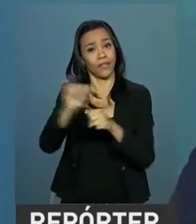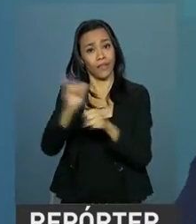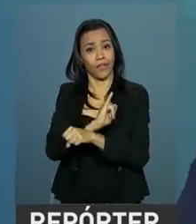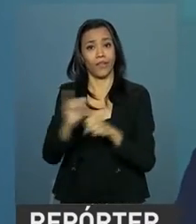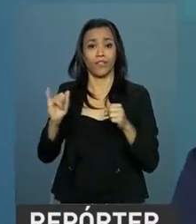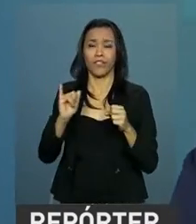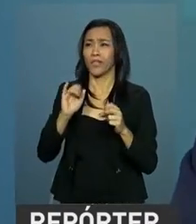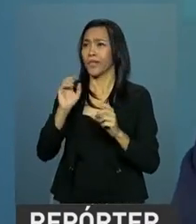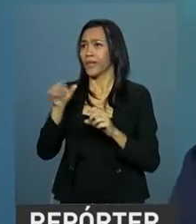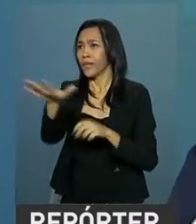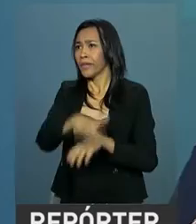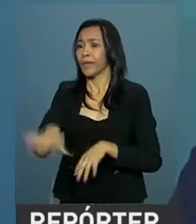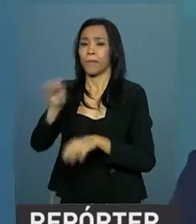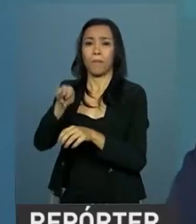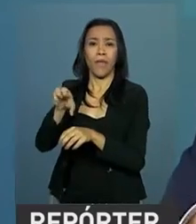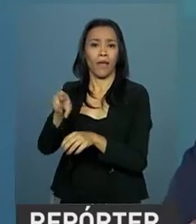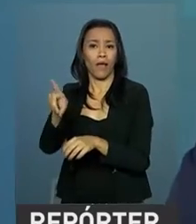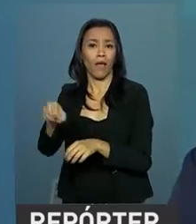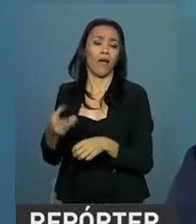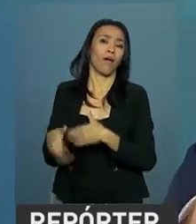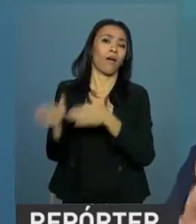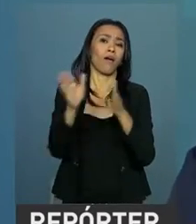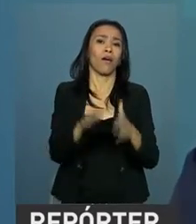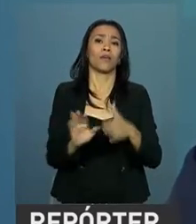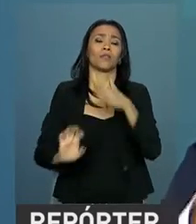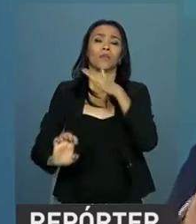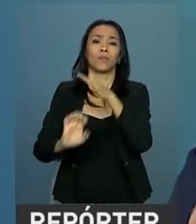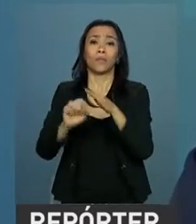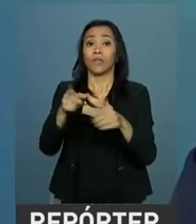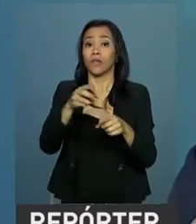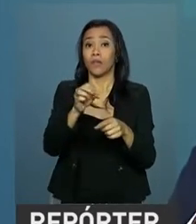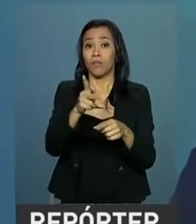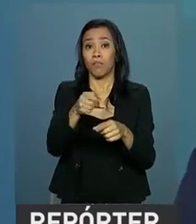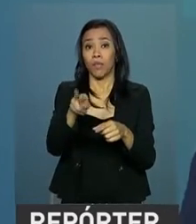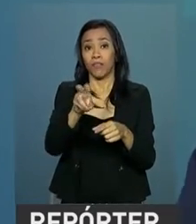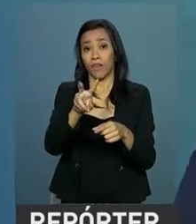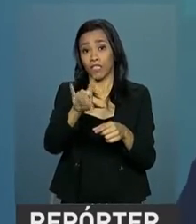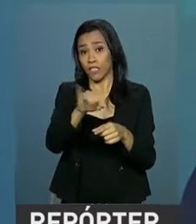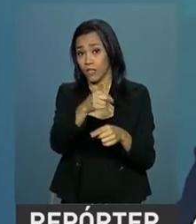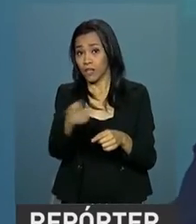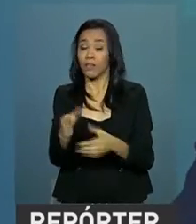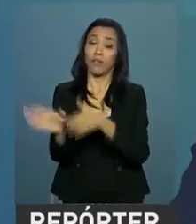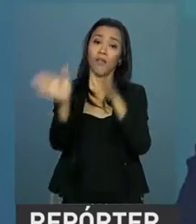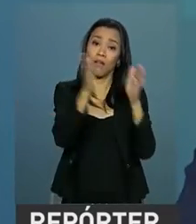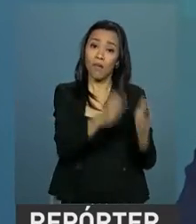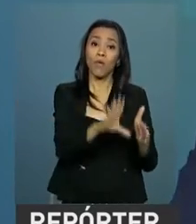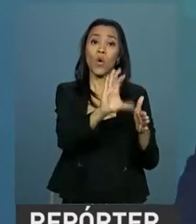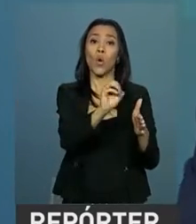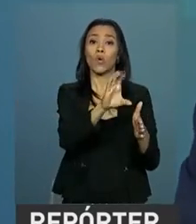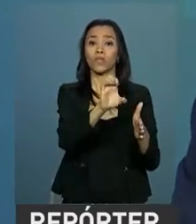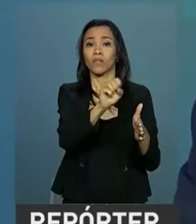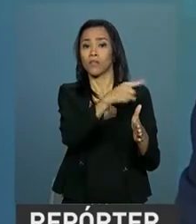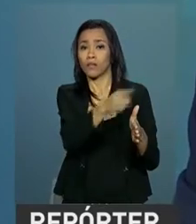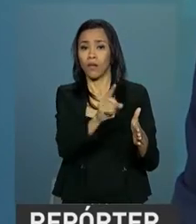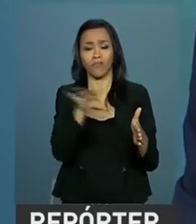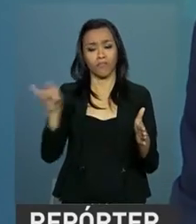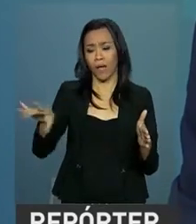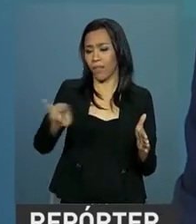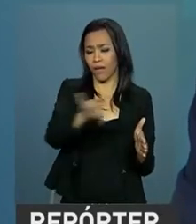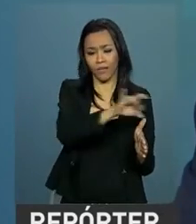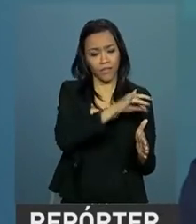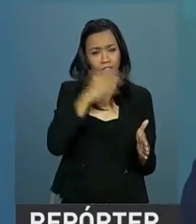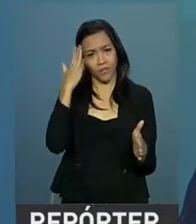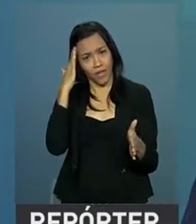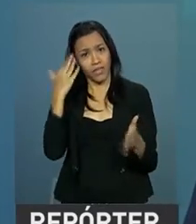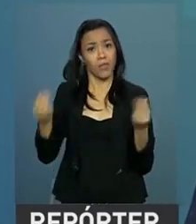mercado de privatizações de outorgas de concessões e uma série de coisas ea partir daí consideraremos